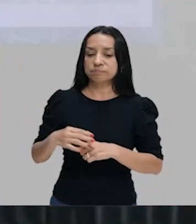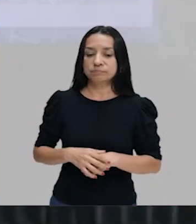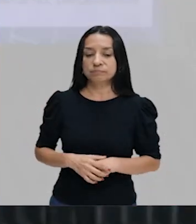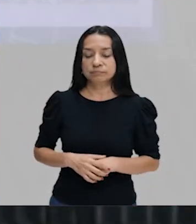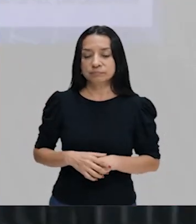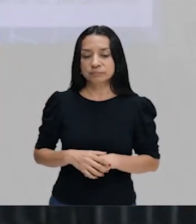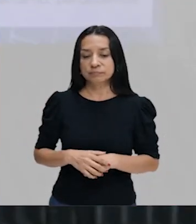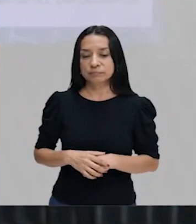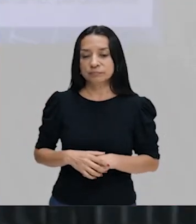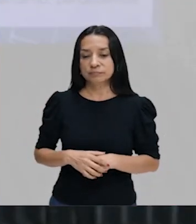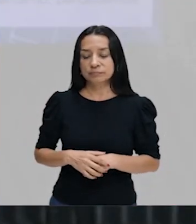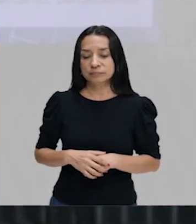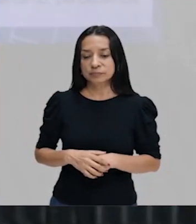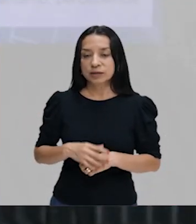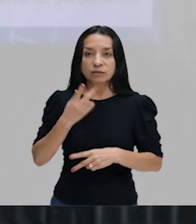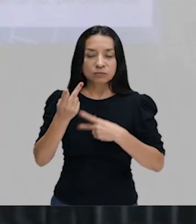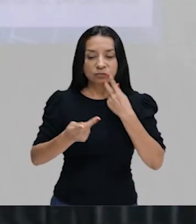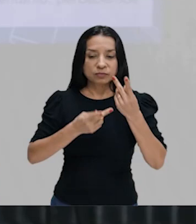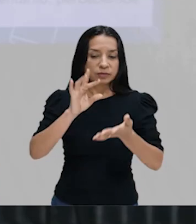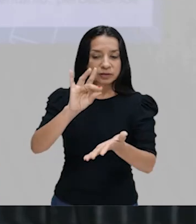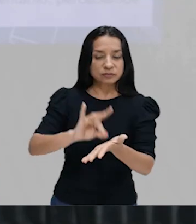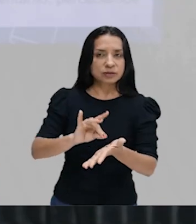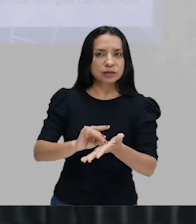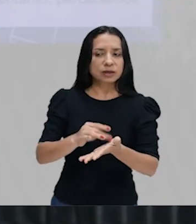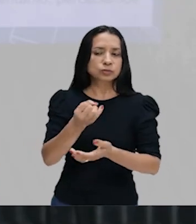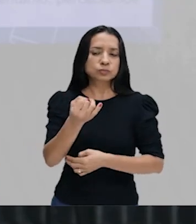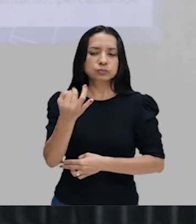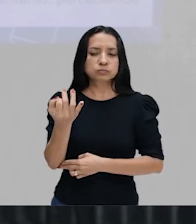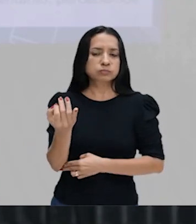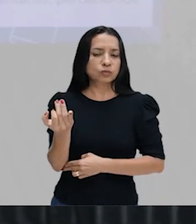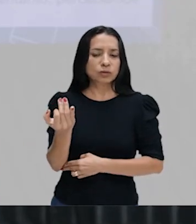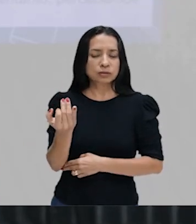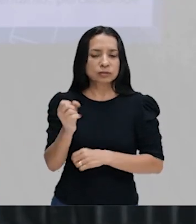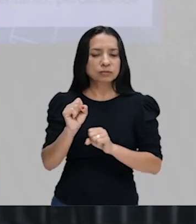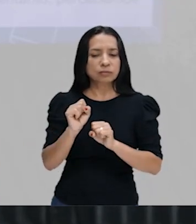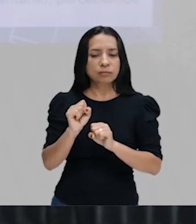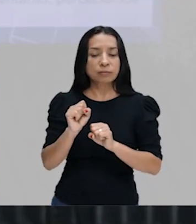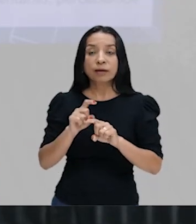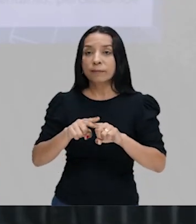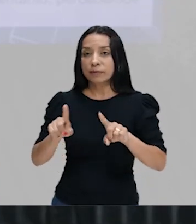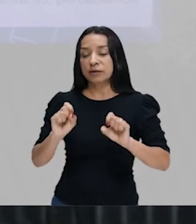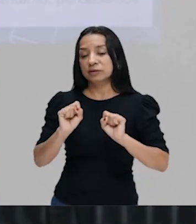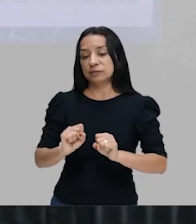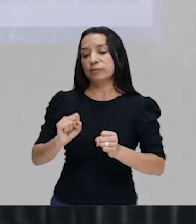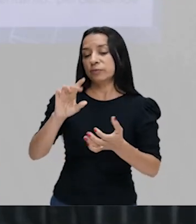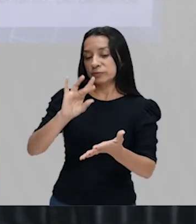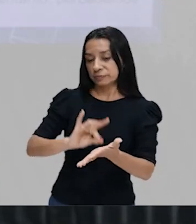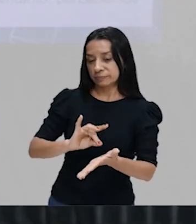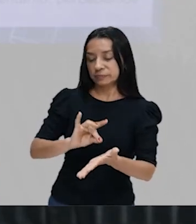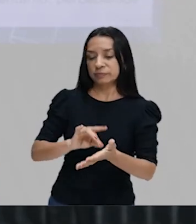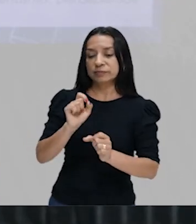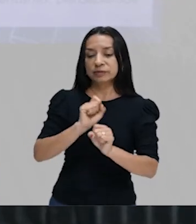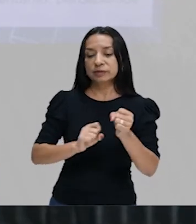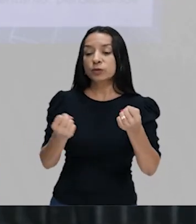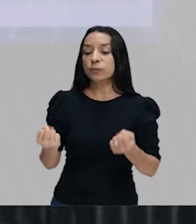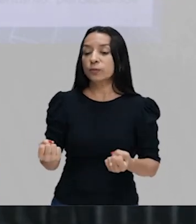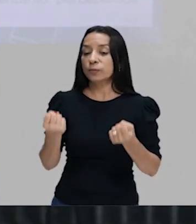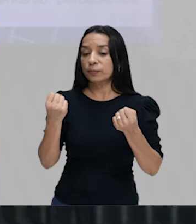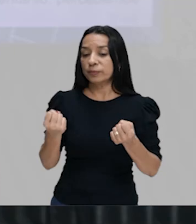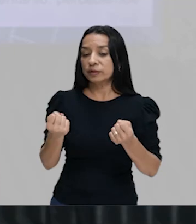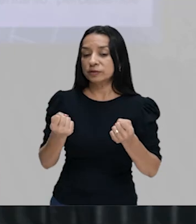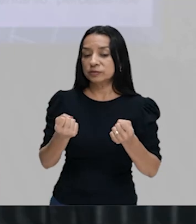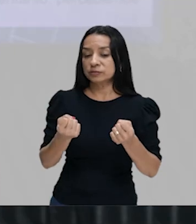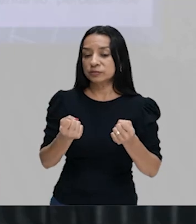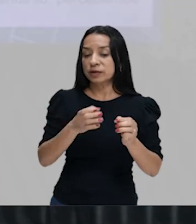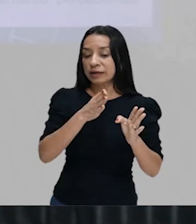eu posso, não vou dizer exatamente quanto é que é, mas eu posso afirmar que o peso dessas maçãs está